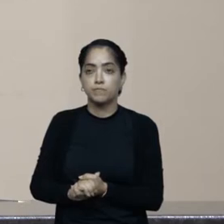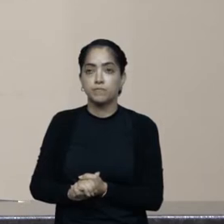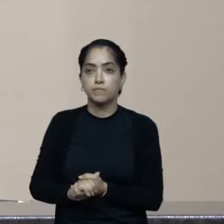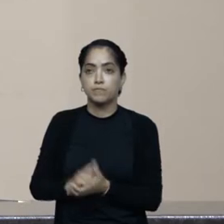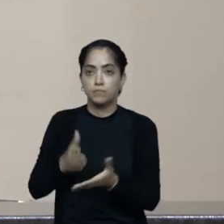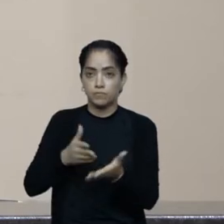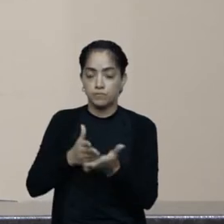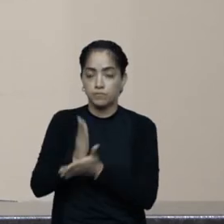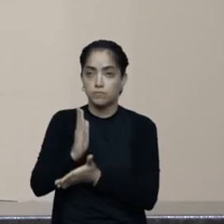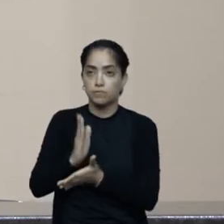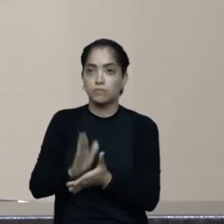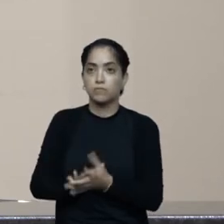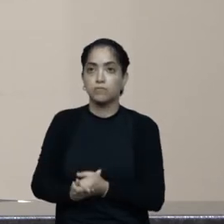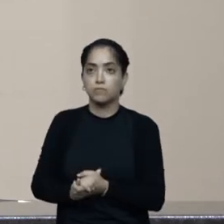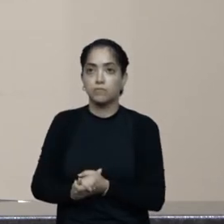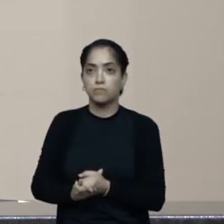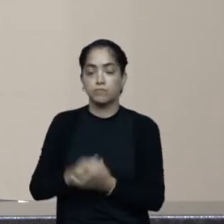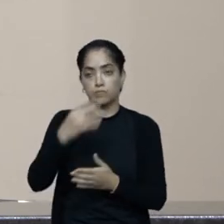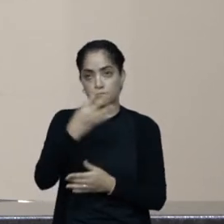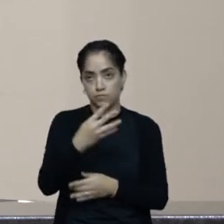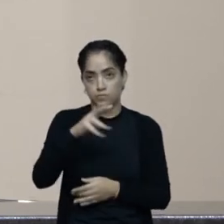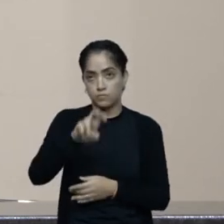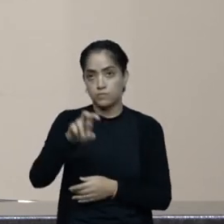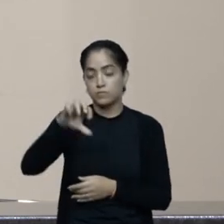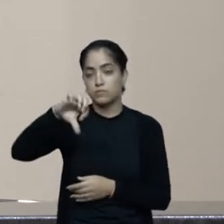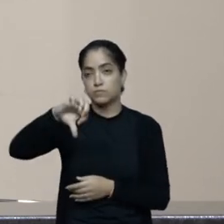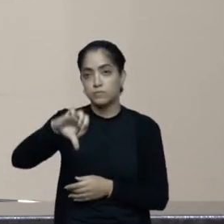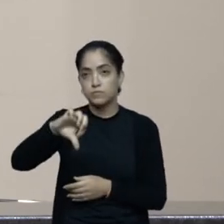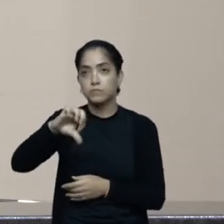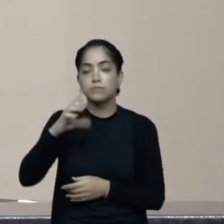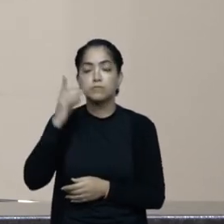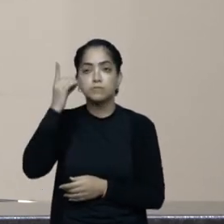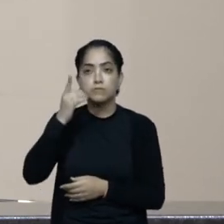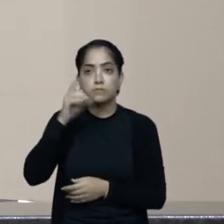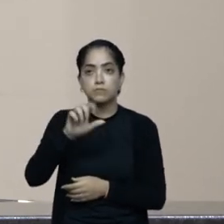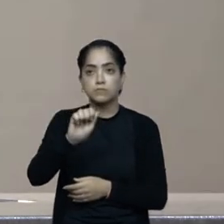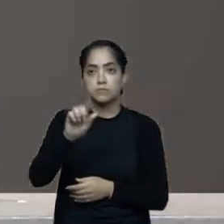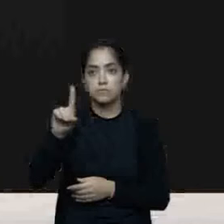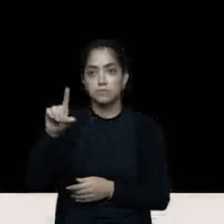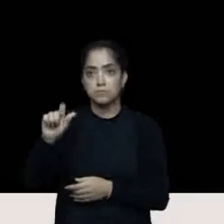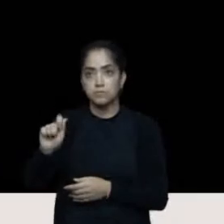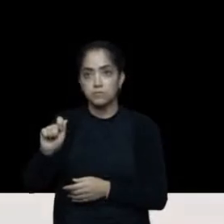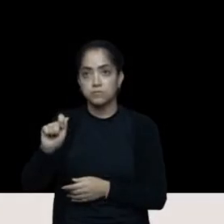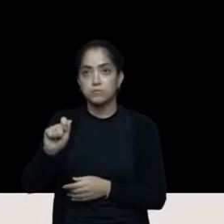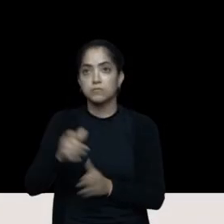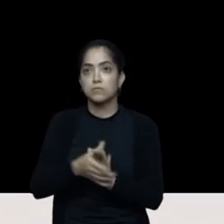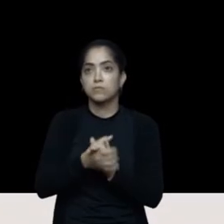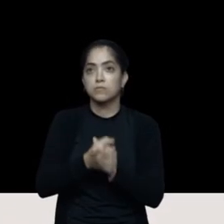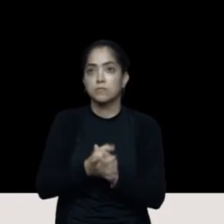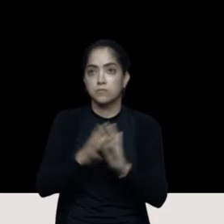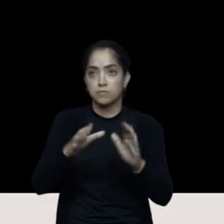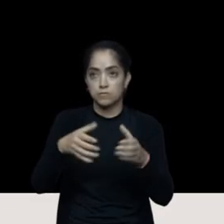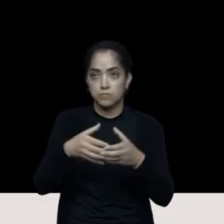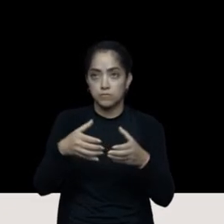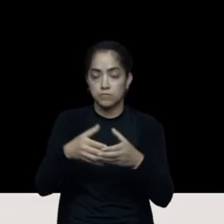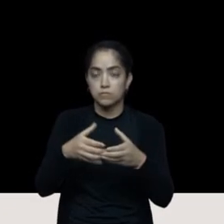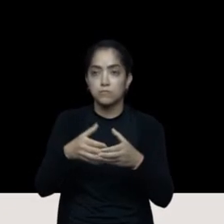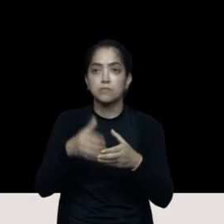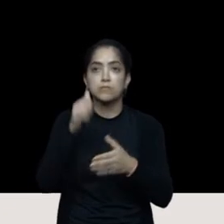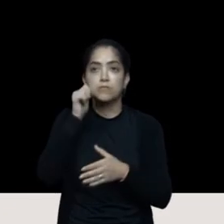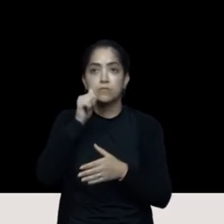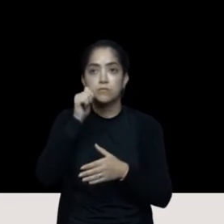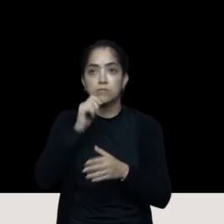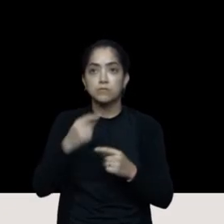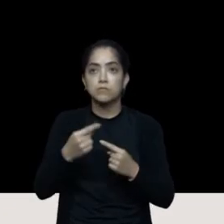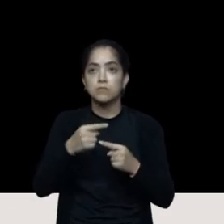Aprovado. Moção 459, deputada Ada Faraco de Luca, cumprimentando a Rede Feminina de Combate ao Câncer